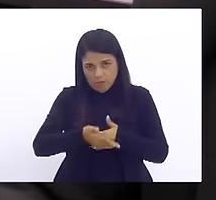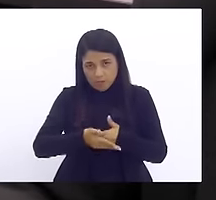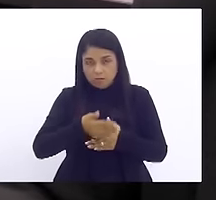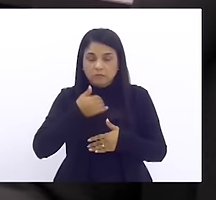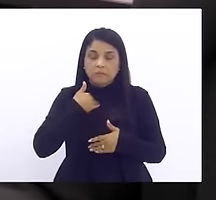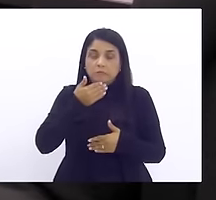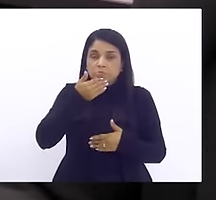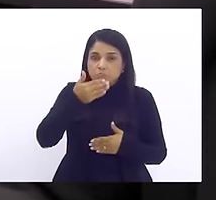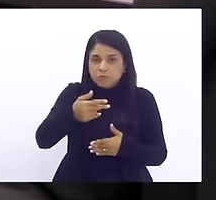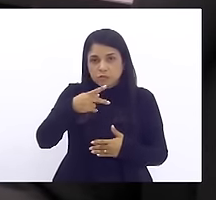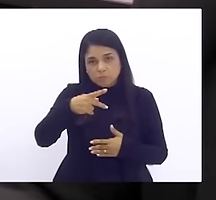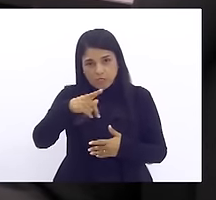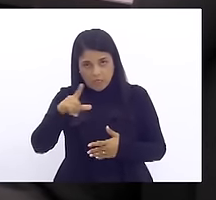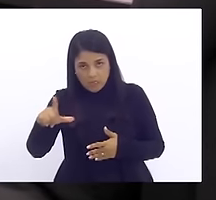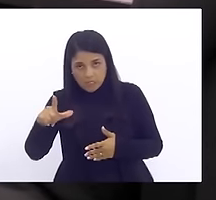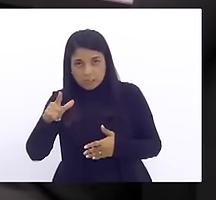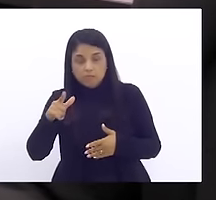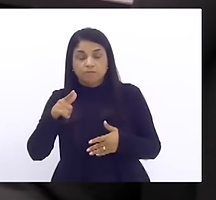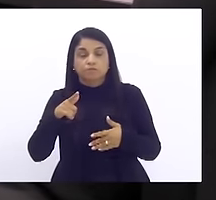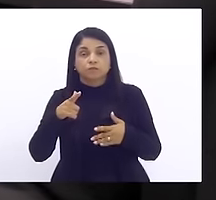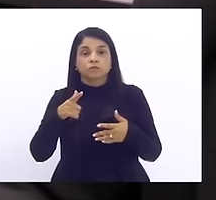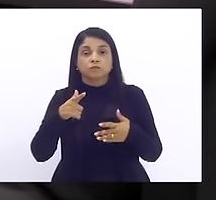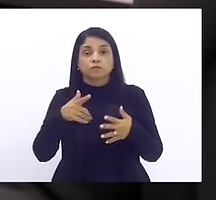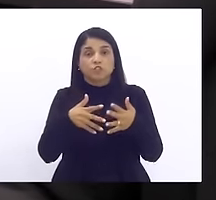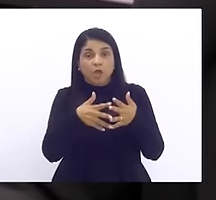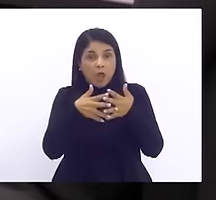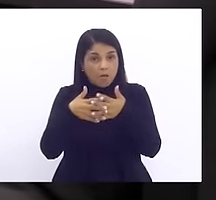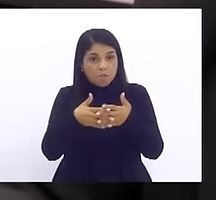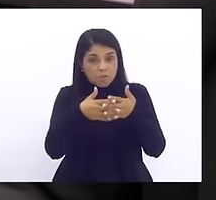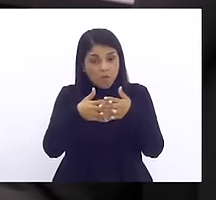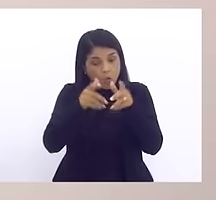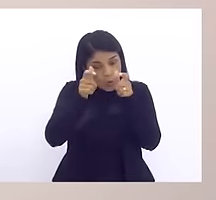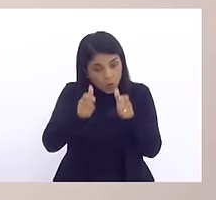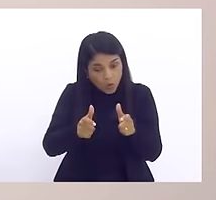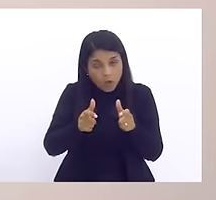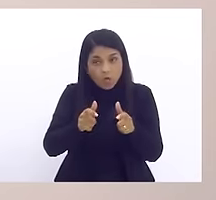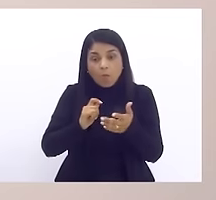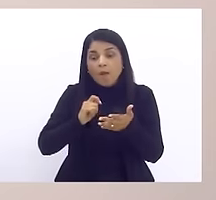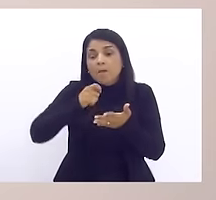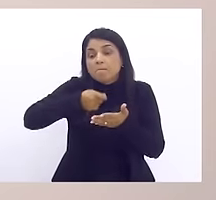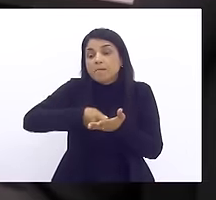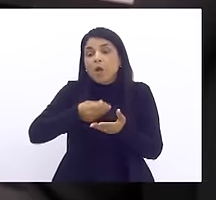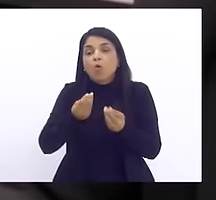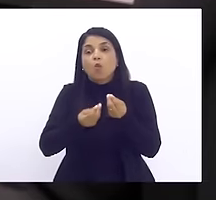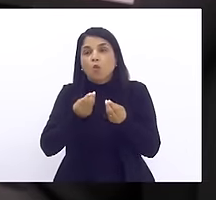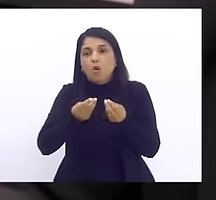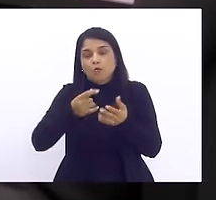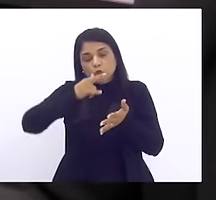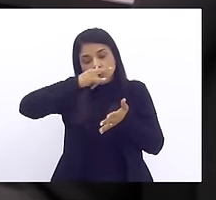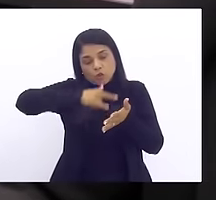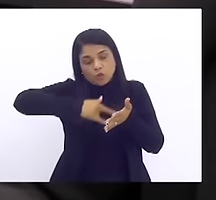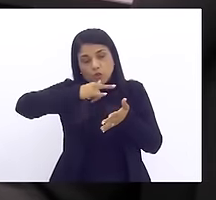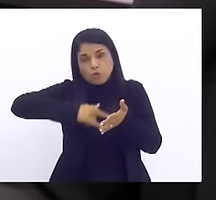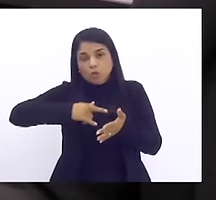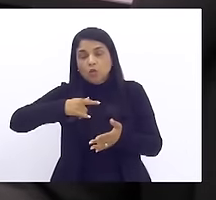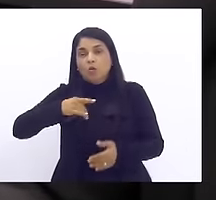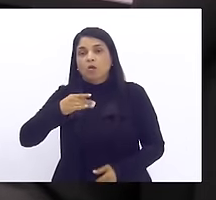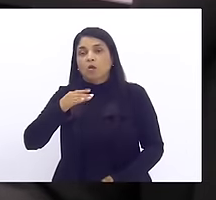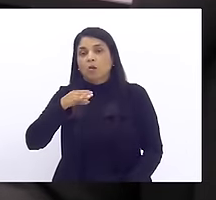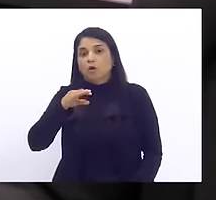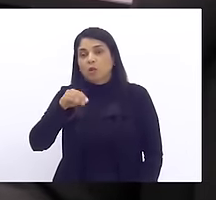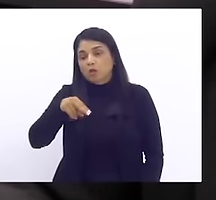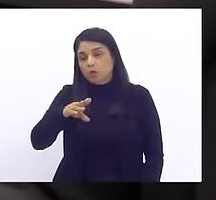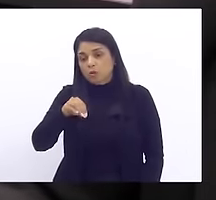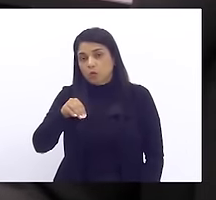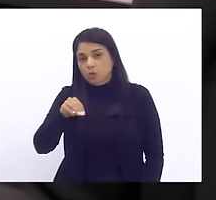de veículo e localidade como que é como que essa contratação Como que apaga isso é pago por nota fiscal sim